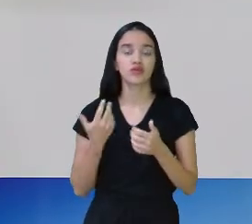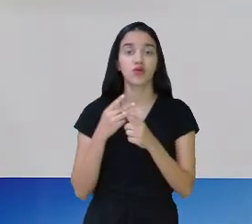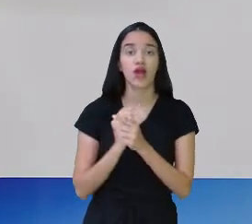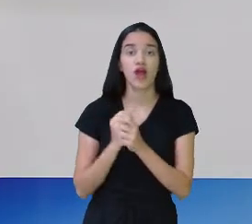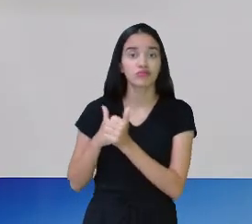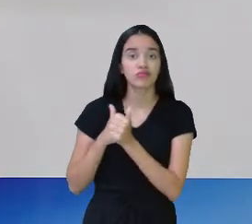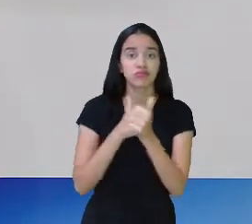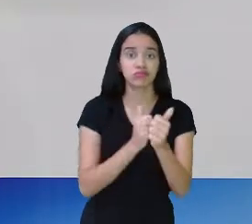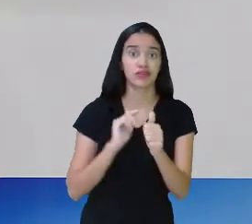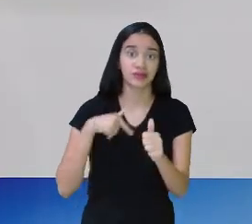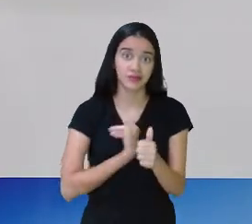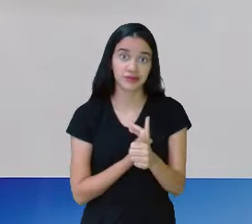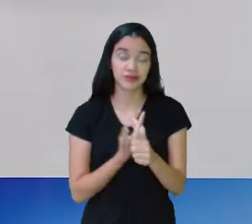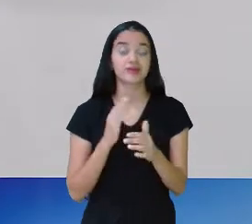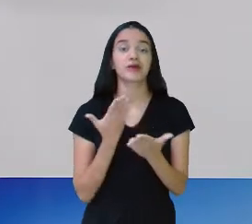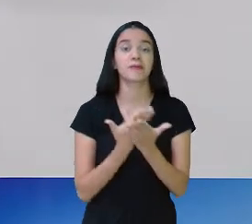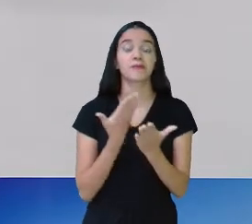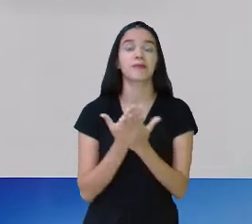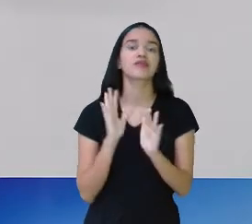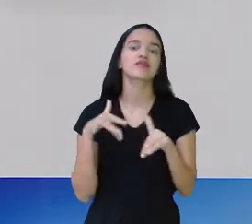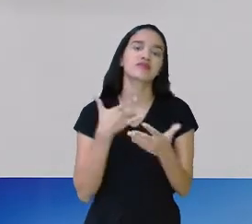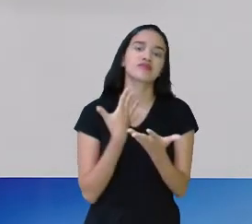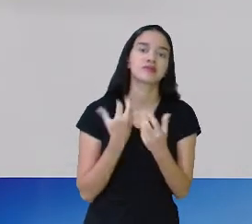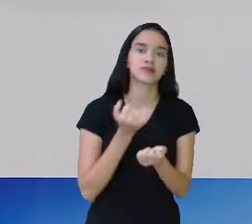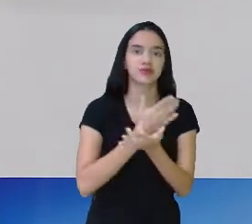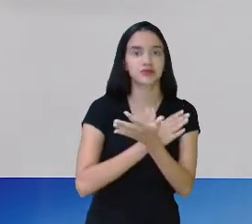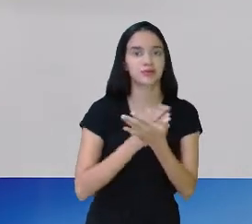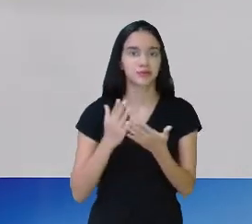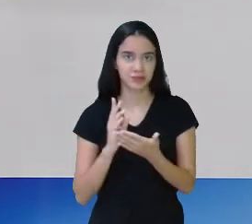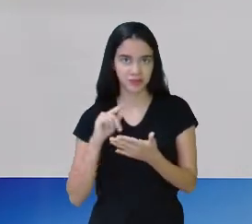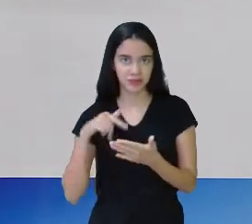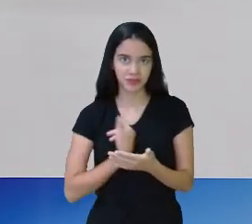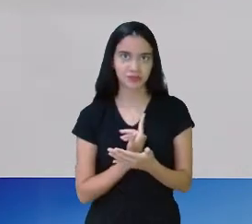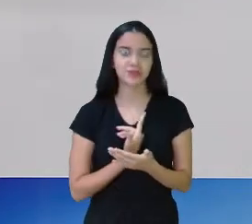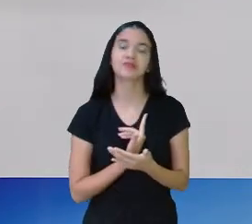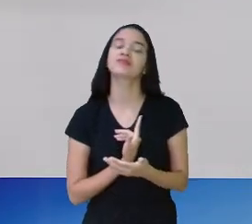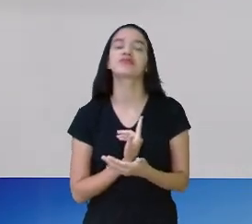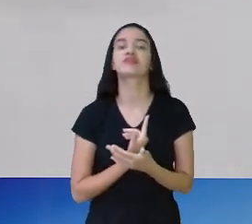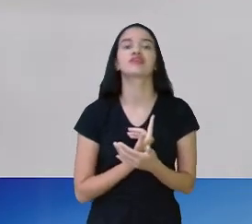aulas. Recados dados, vamos começar as nossas